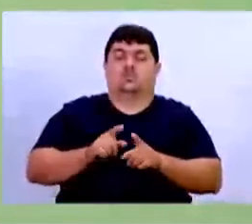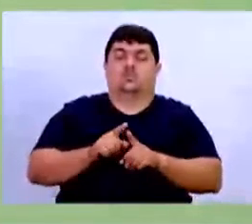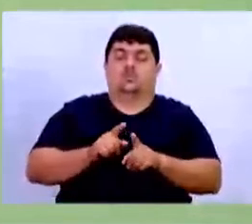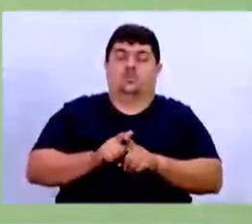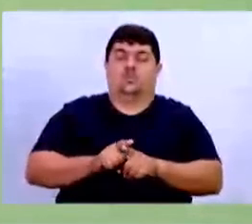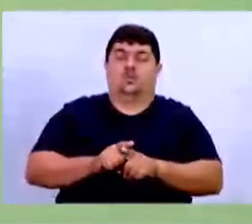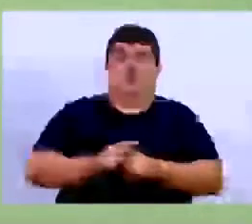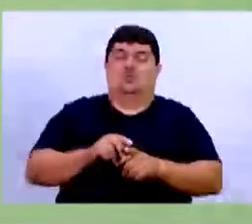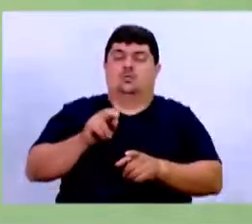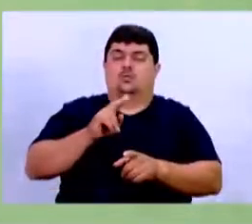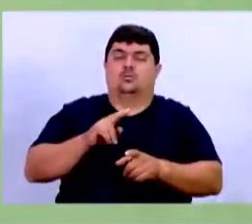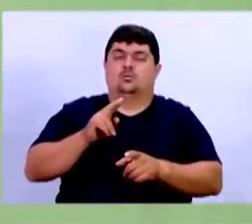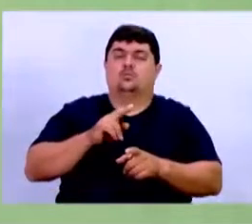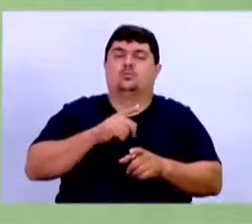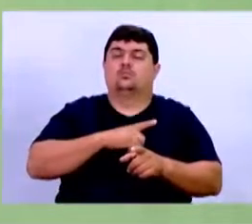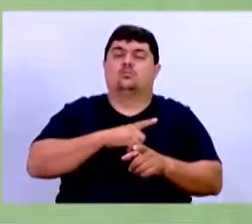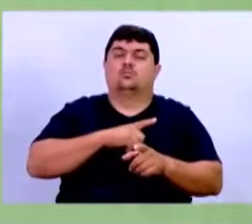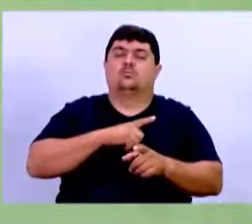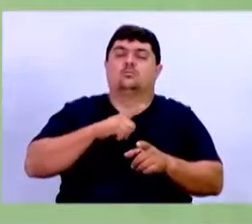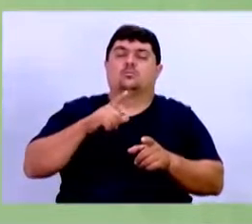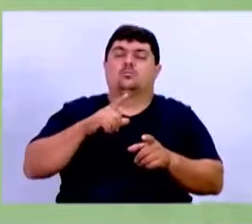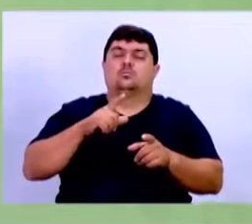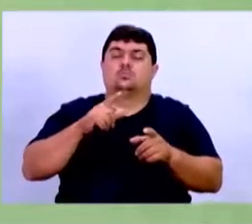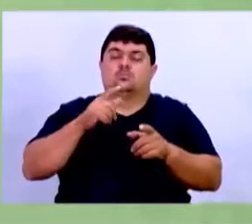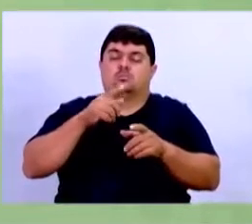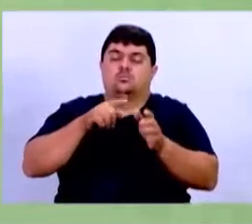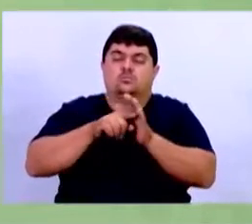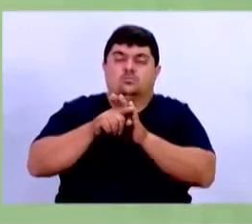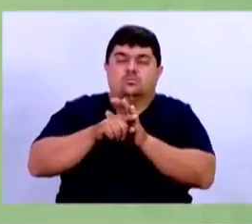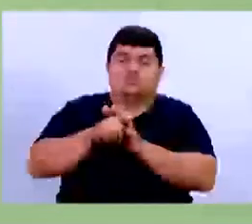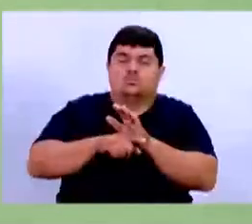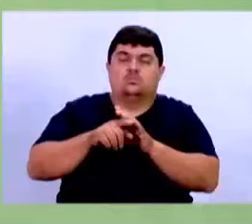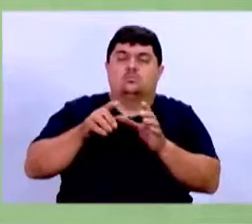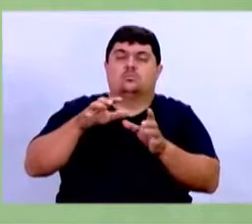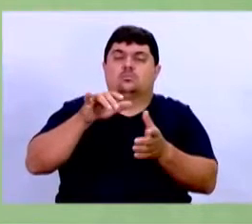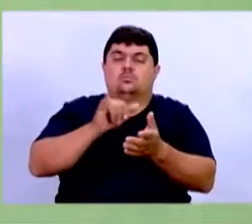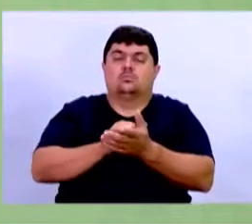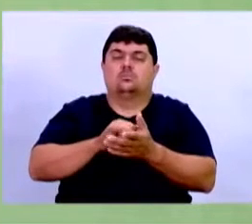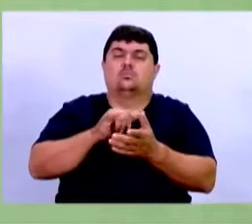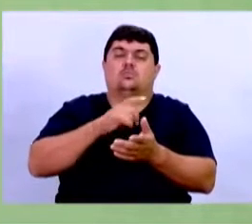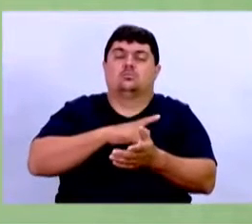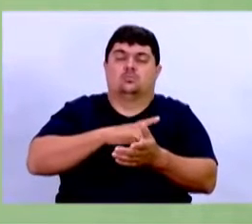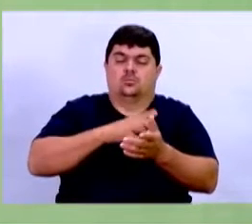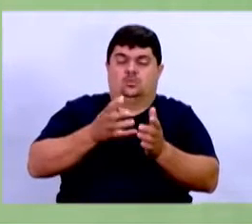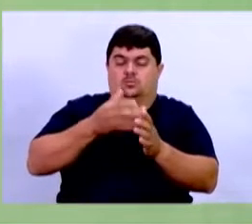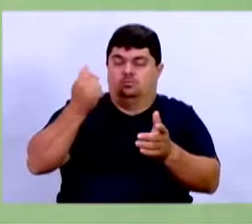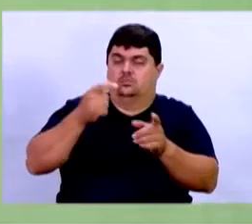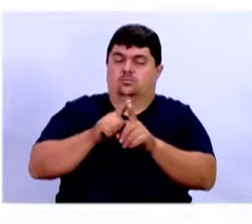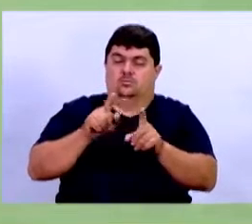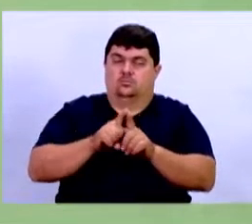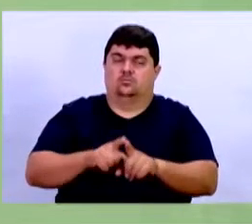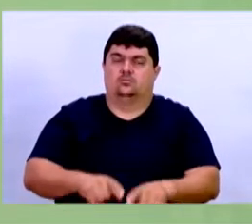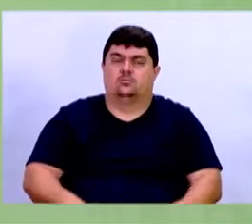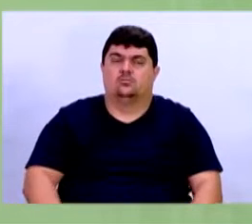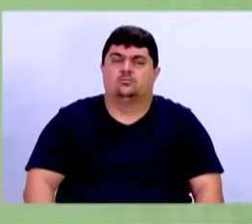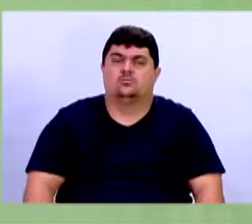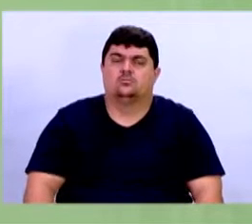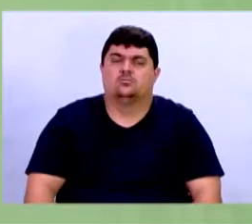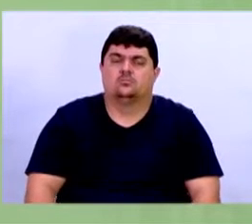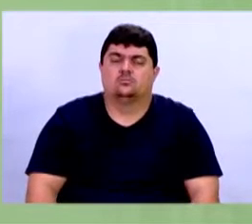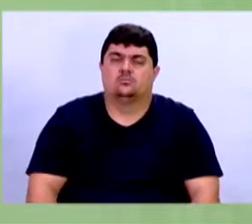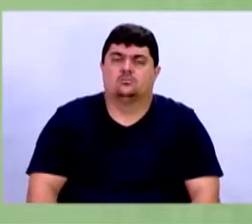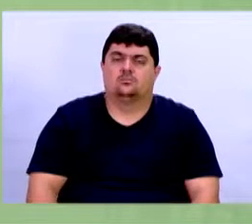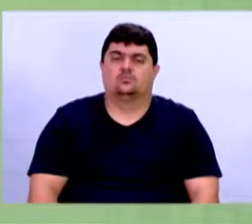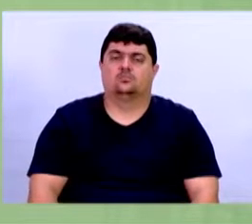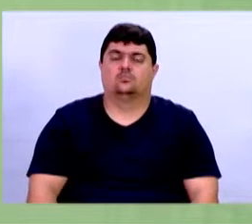banco de dados, possibilitando consulta, inserção, atualização e exclusão de dados. Bom,